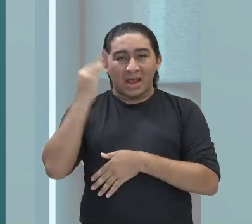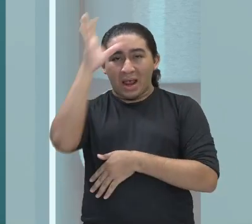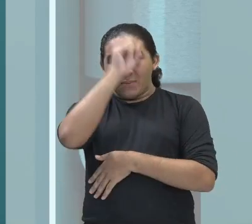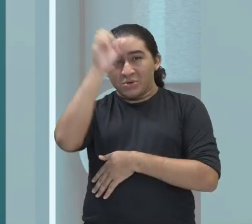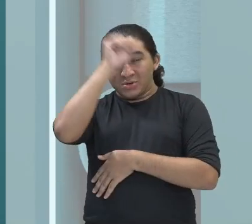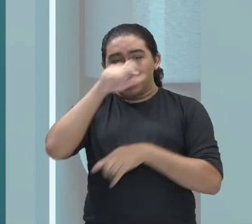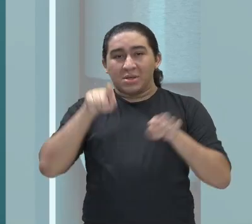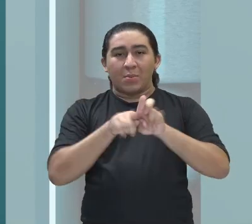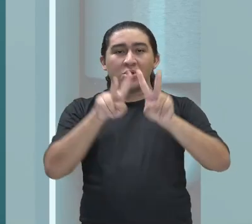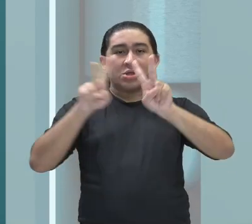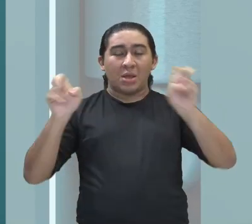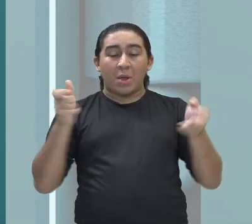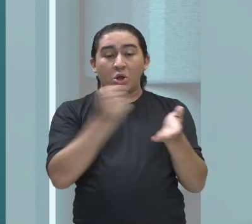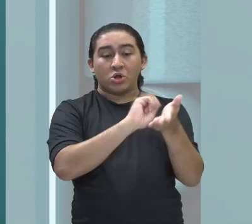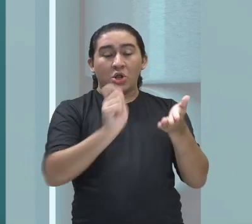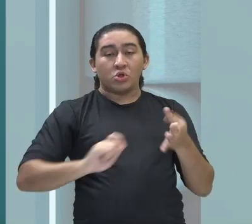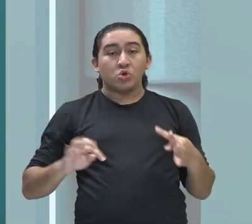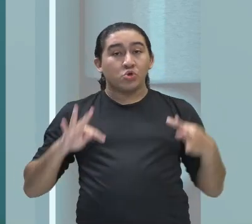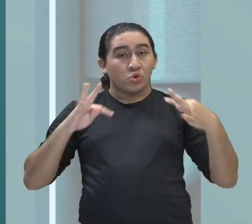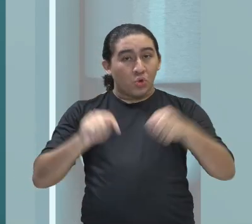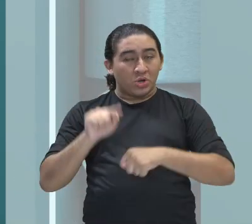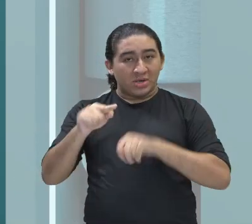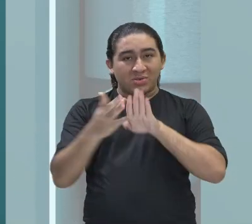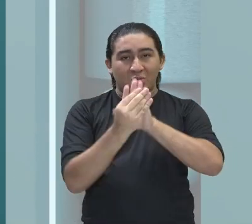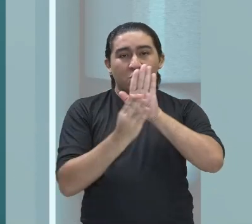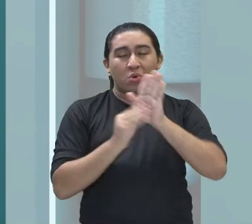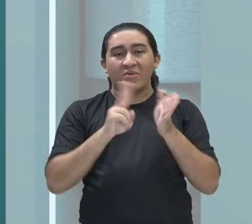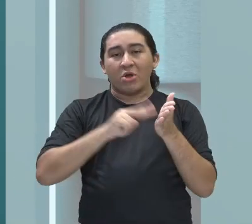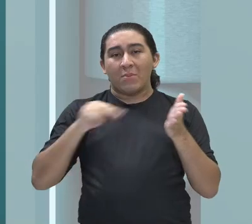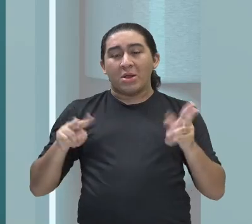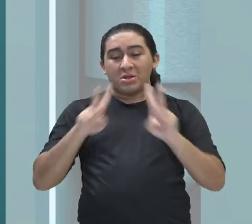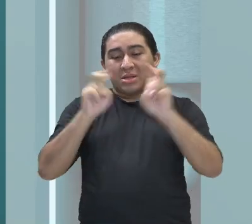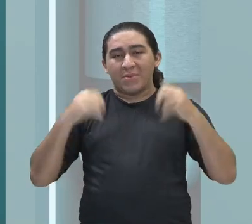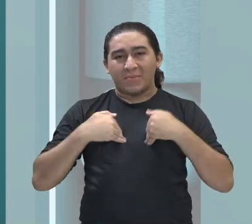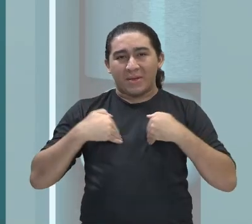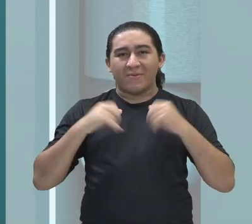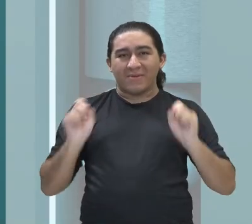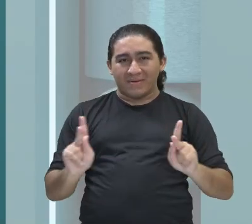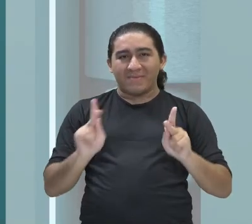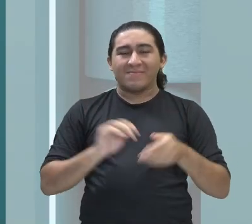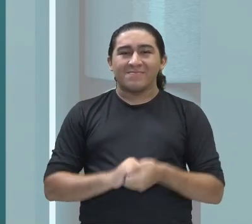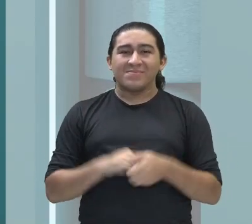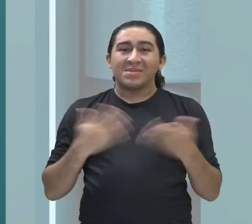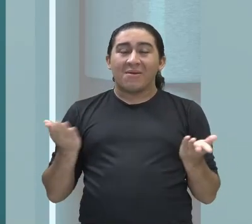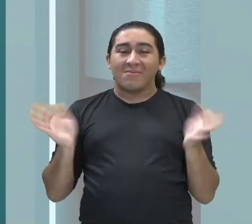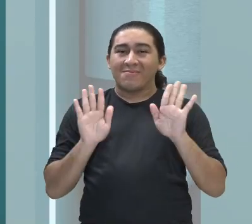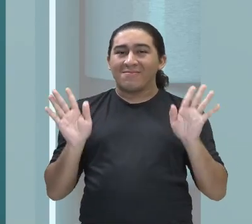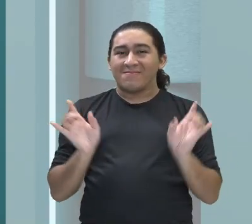aprendido aí e anotado também todo esse vocabulário acerca de animais, tá certo? E a